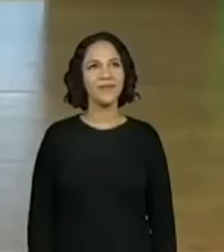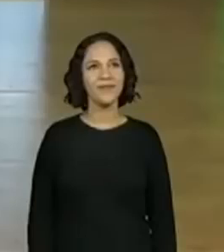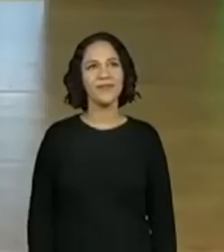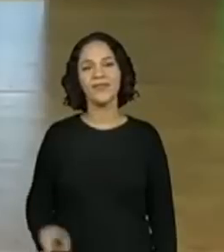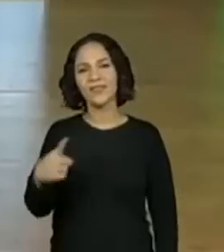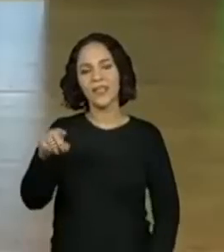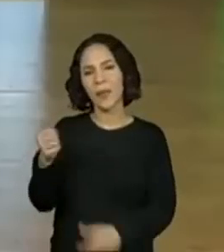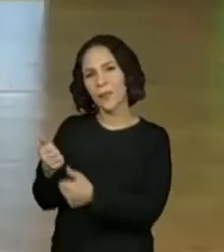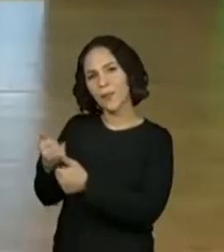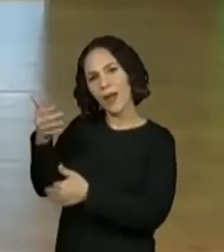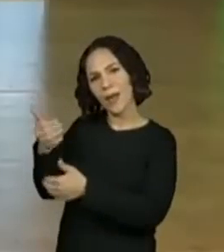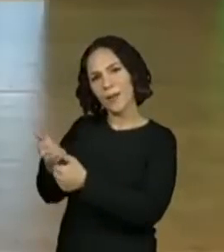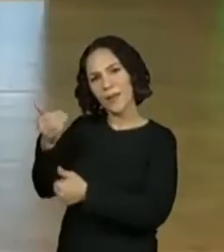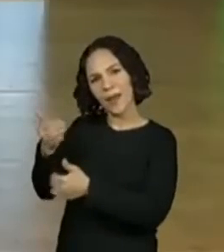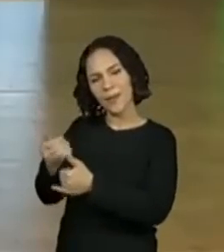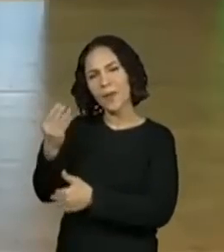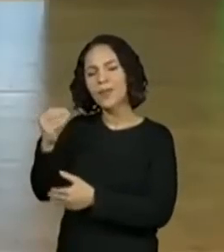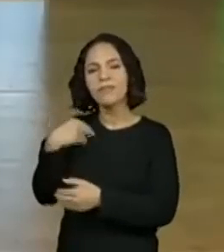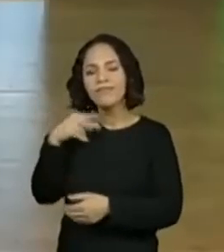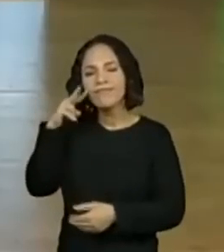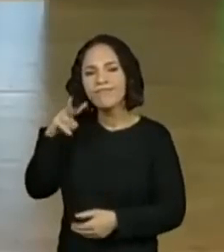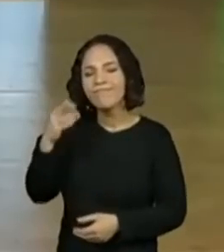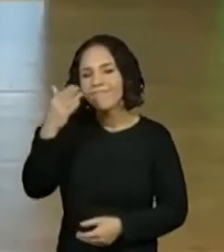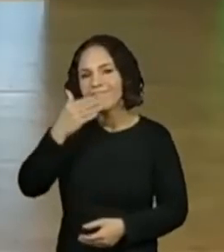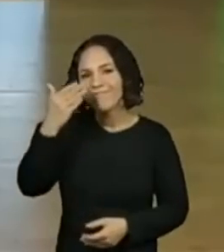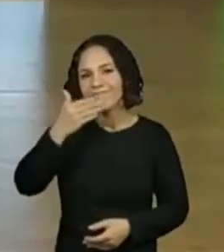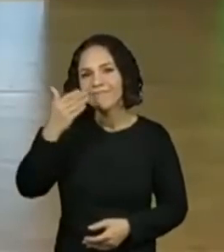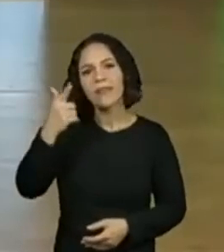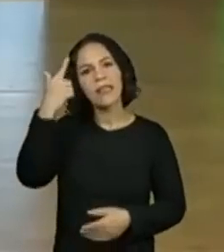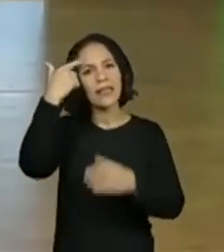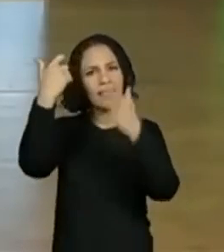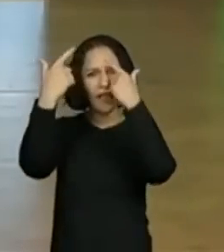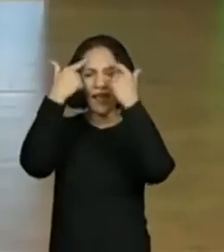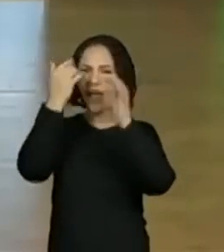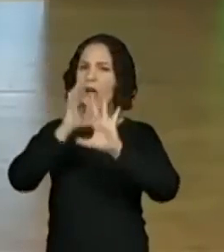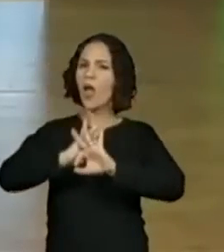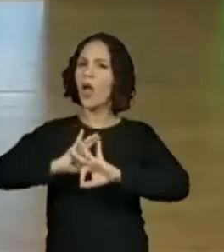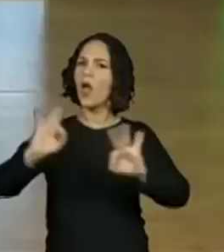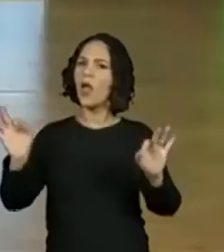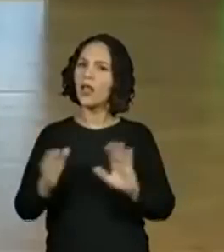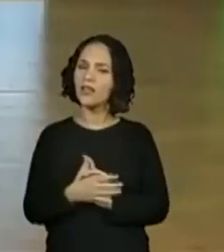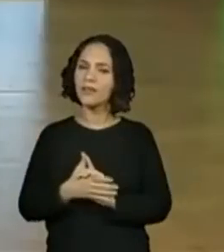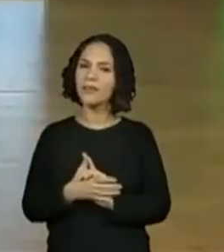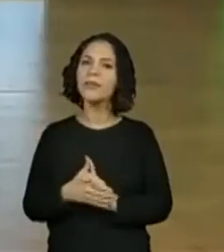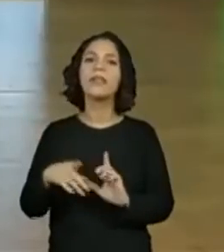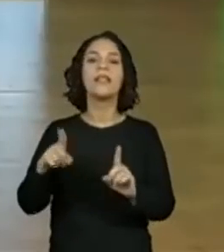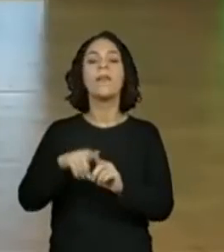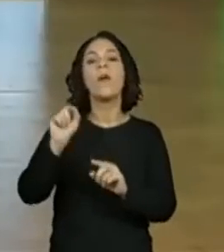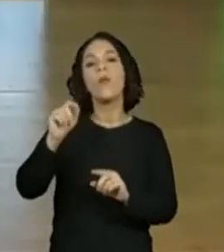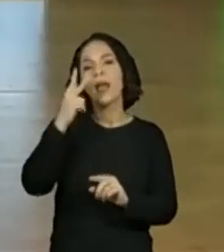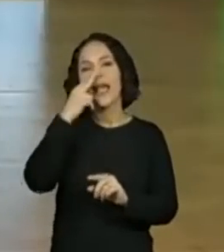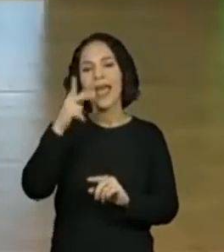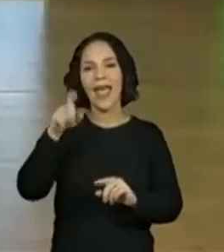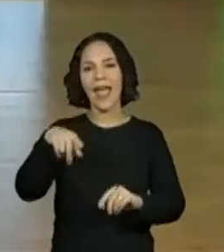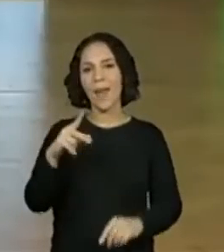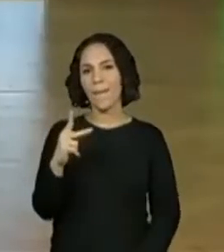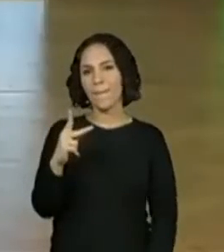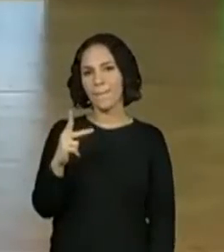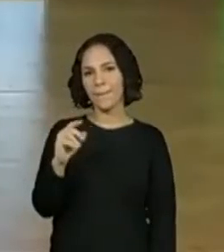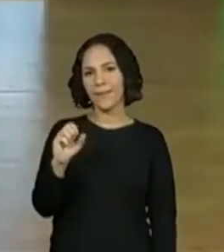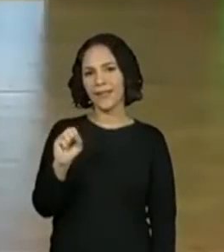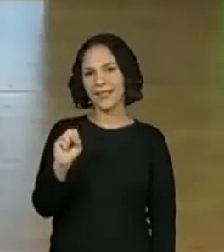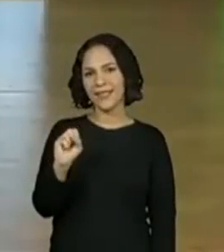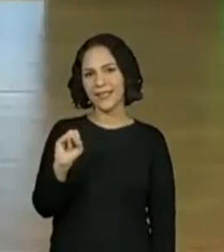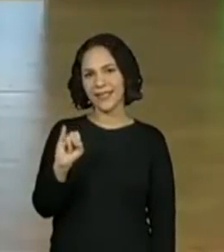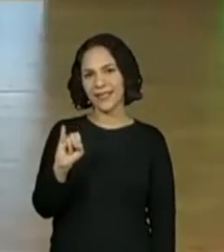estão colocando outra ali, então que eu não consegui ler. As Ó, ideias são ótimas. Estão falando que trabalha também a psicomotricidade, isso Sim.